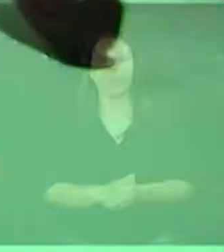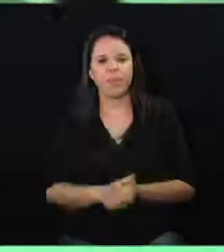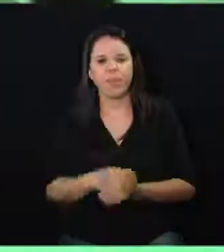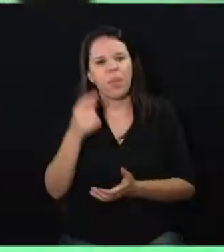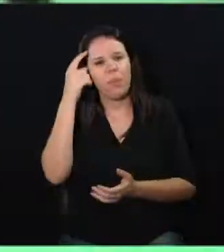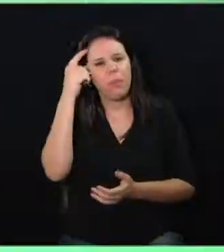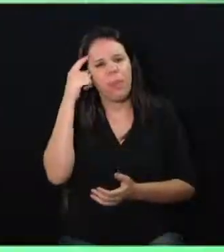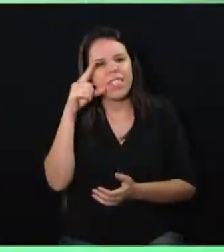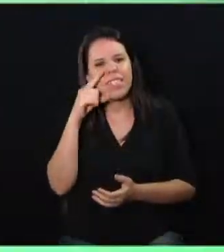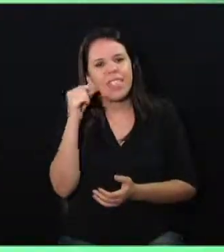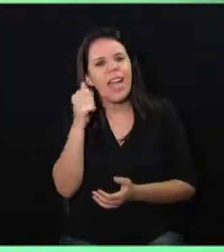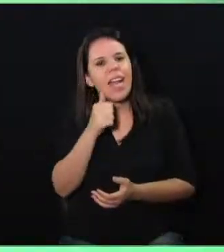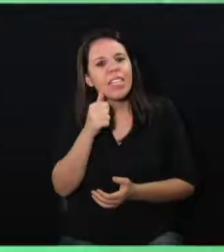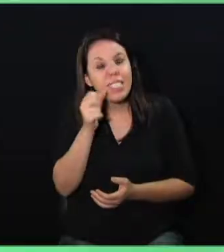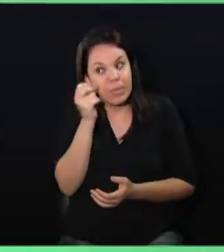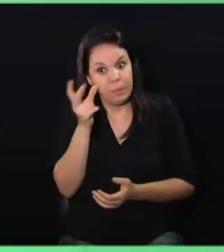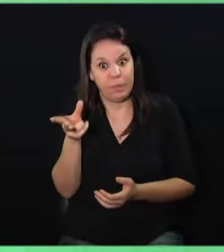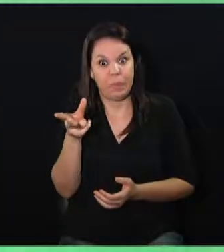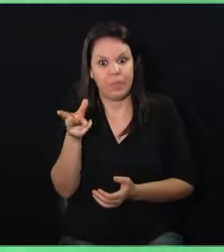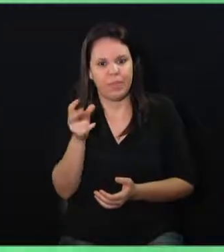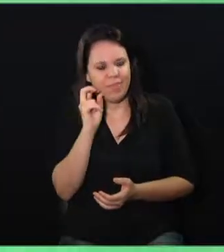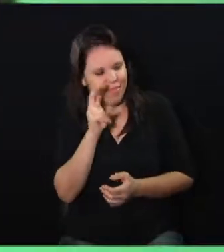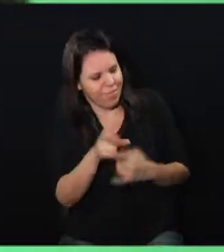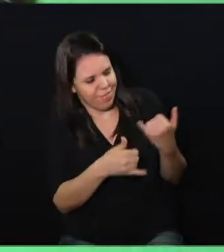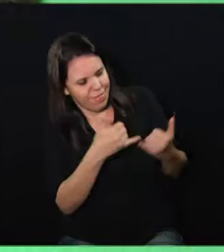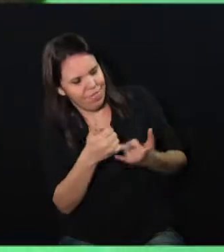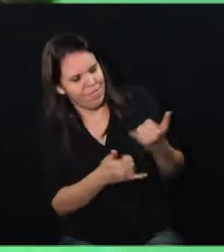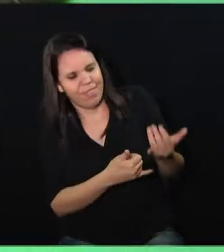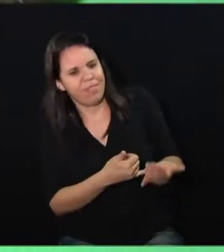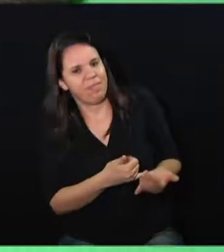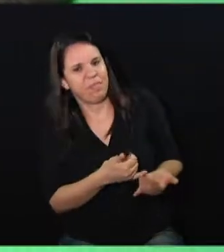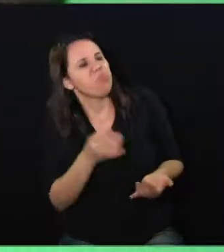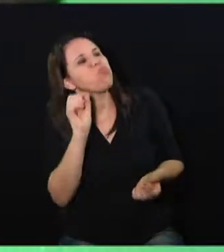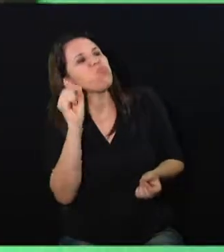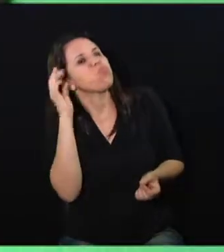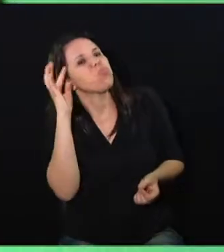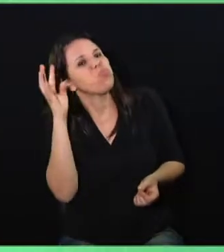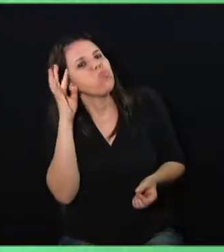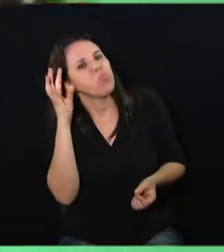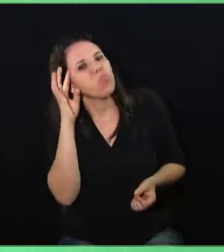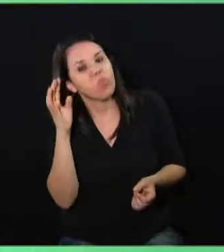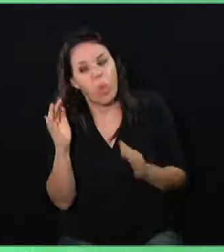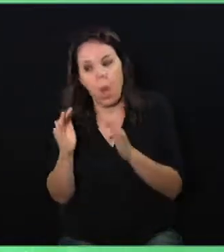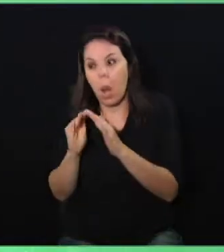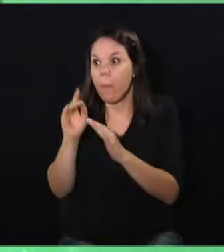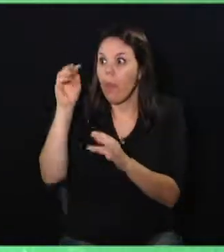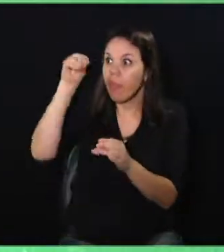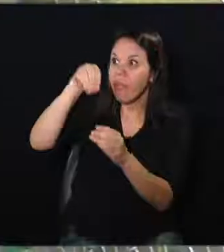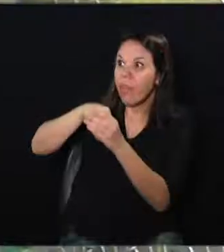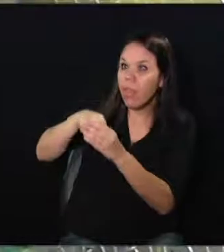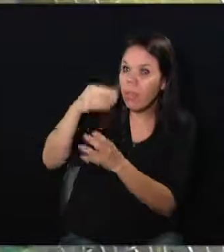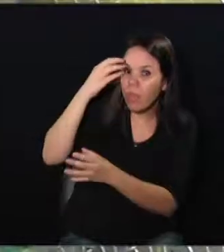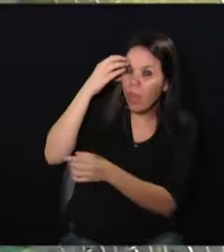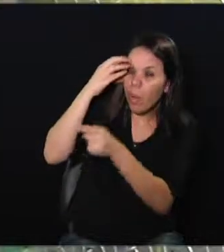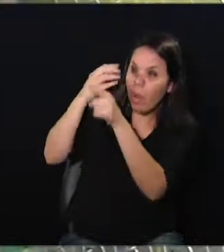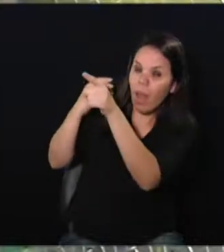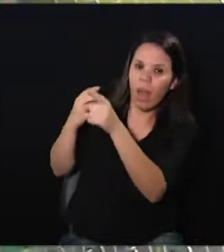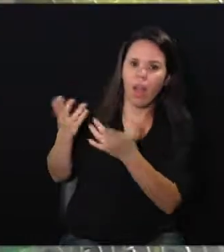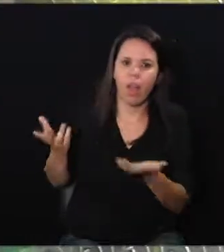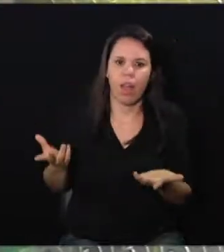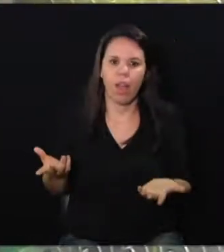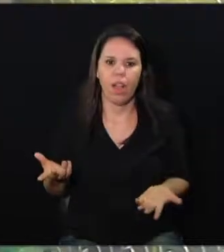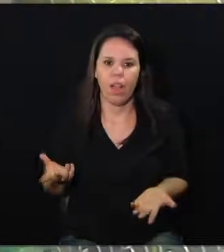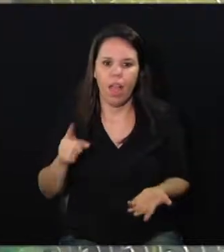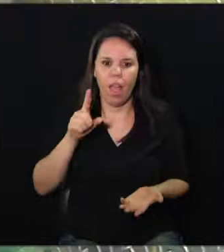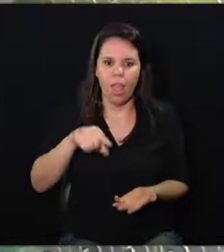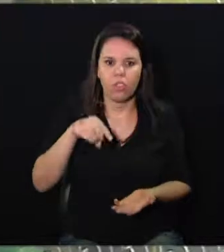Pensa numa gatinha esperta. Vendo brincar assim, nem dá para imaginar que ela mora na Lagoa do Taquaral. Essa aqui é